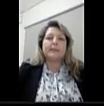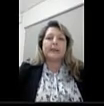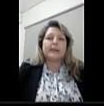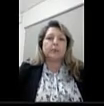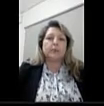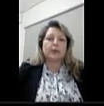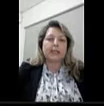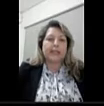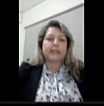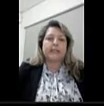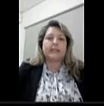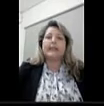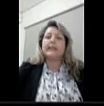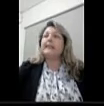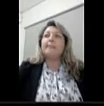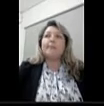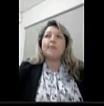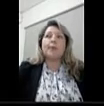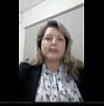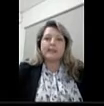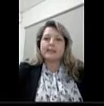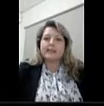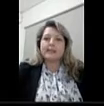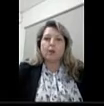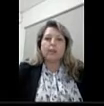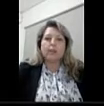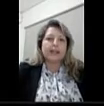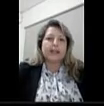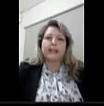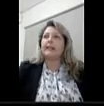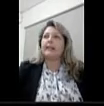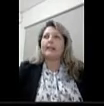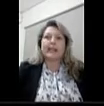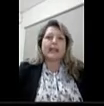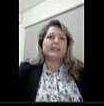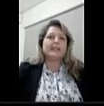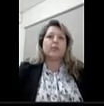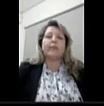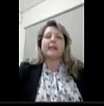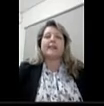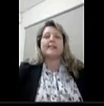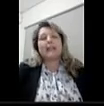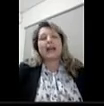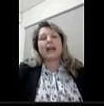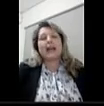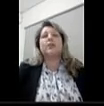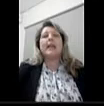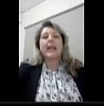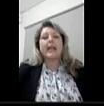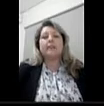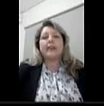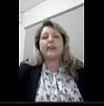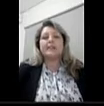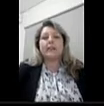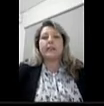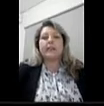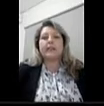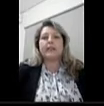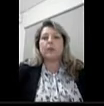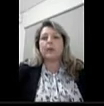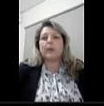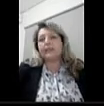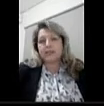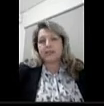primeiro numa letra, depois, se houver, né, interesse ou facilidade, ela vai escrever